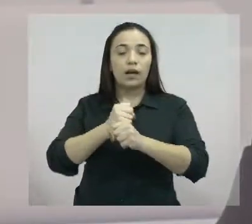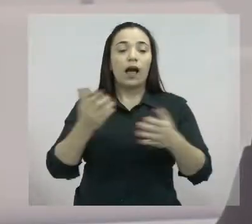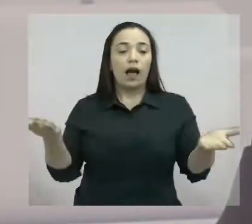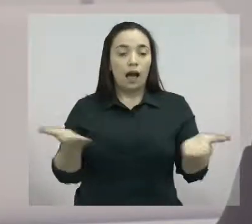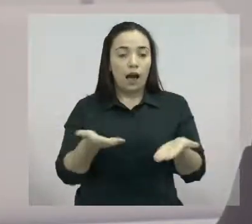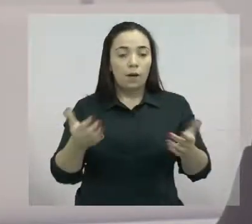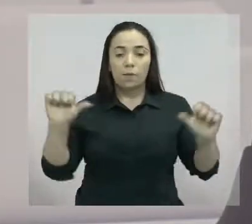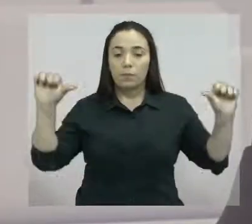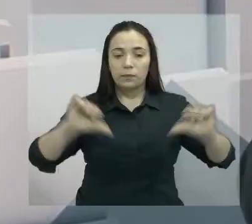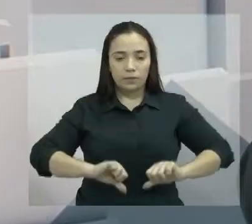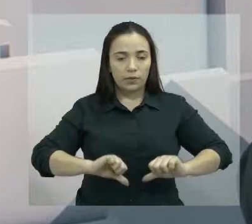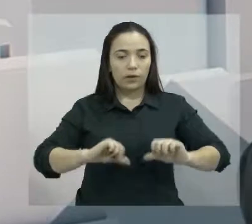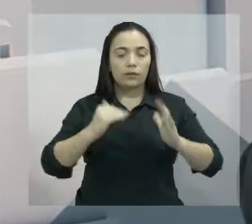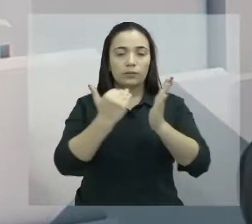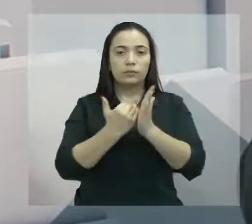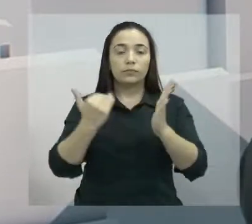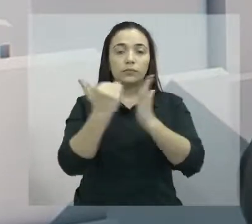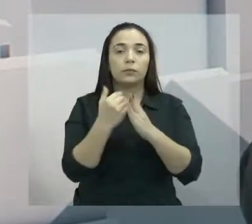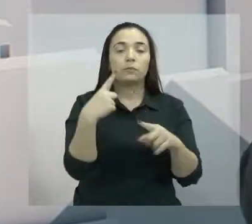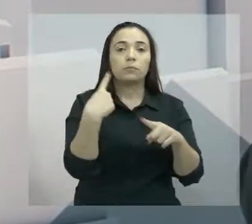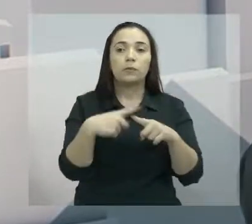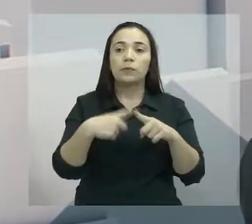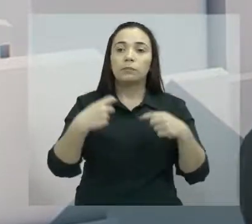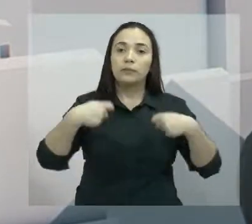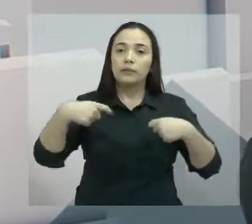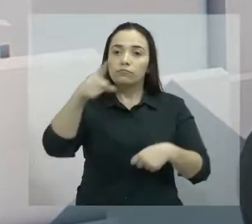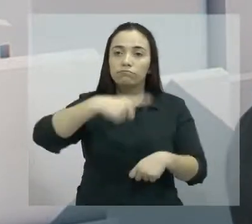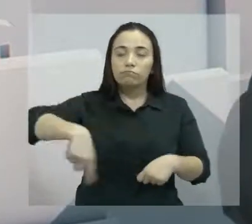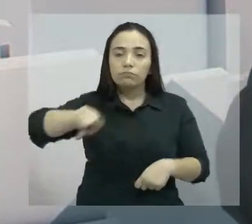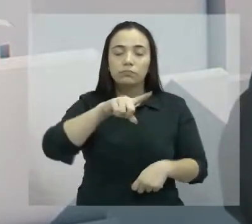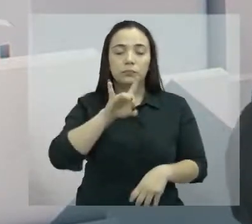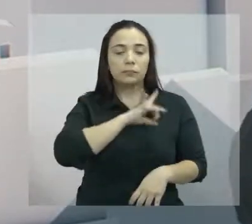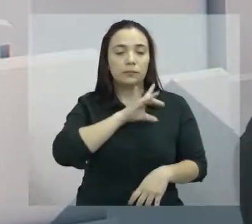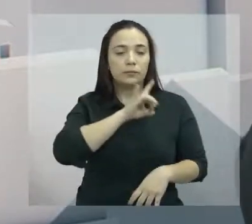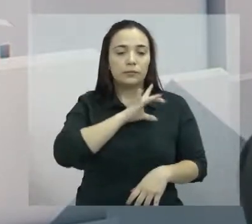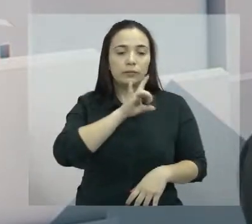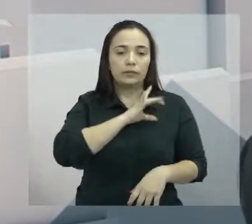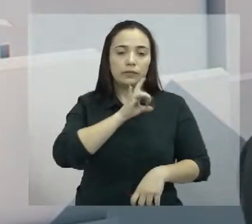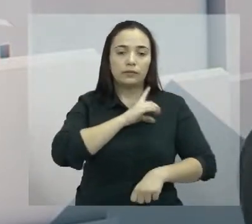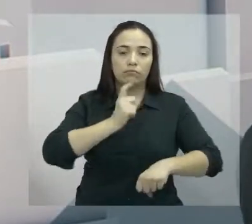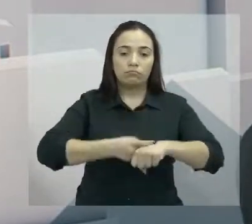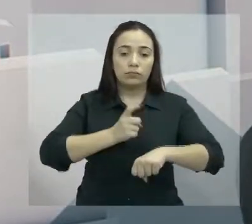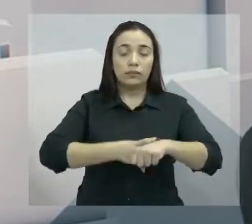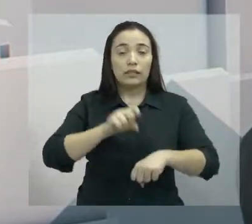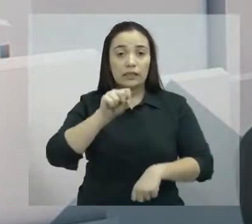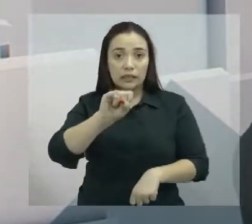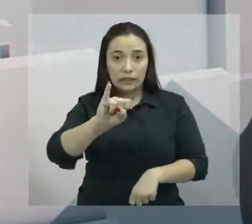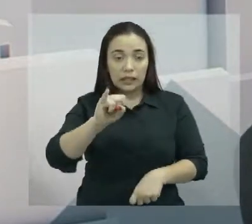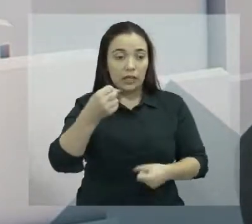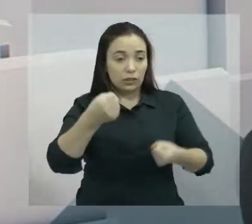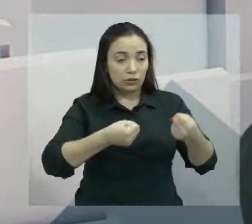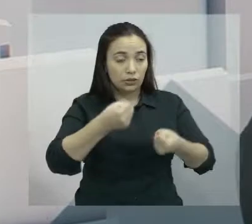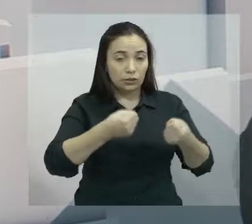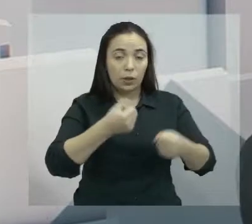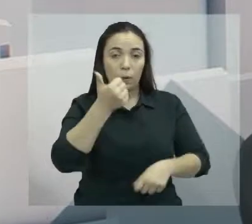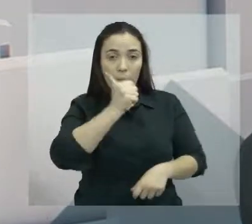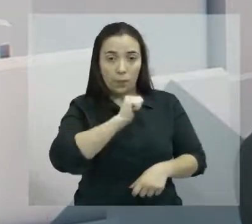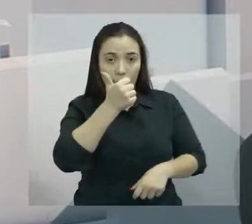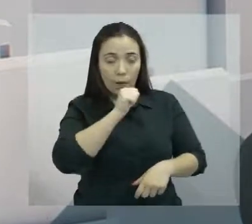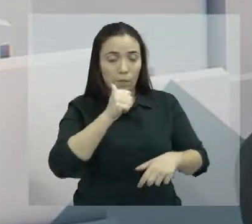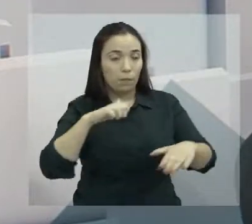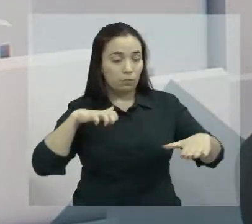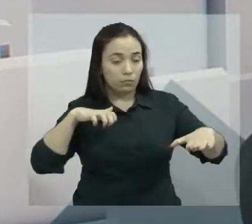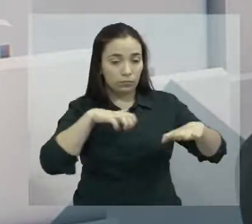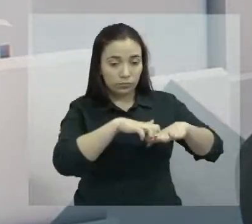grave ainda, que pune o condutor que estiver dirigindo alcoolizado e provocar